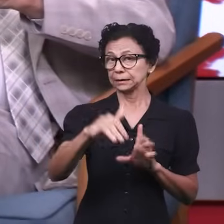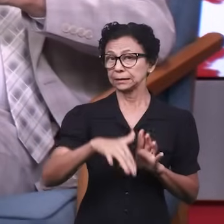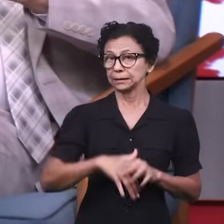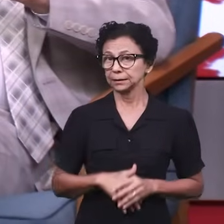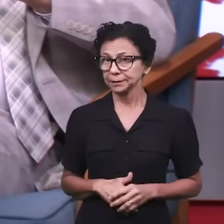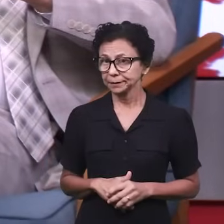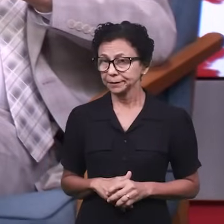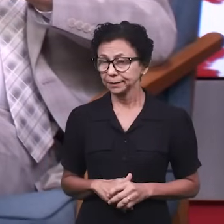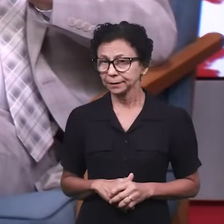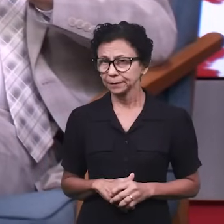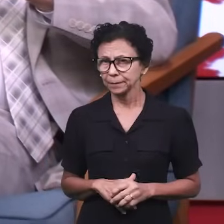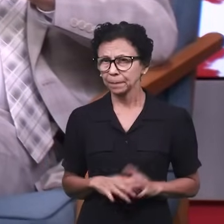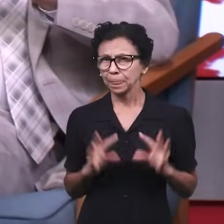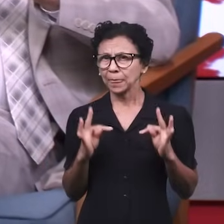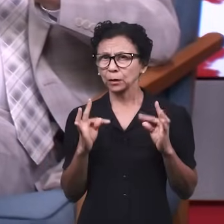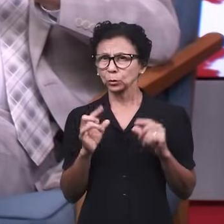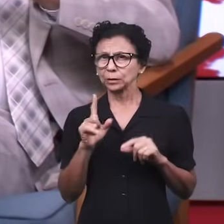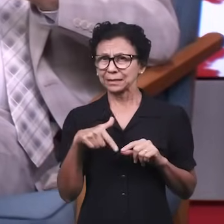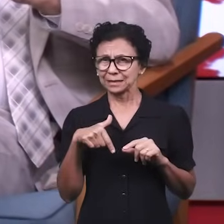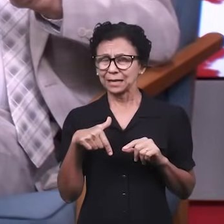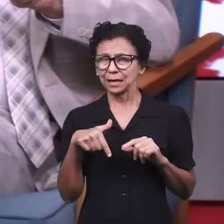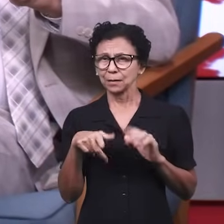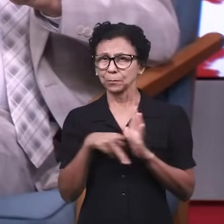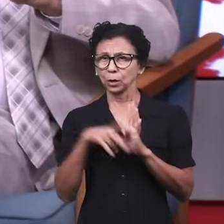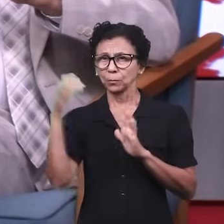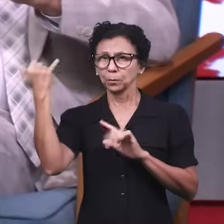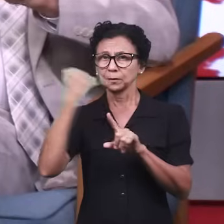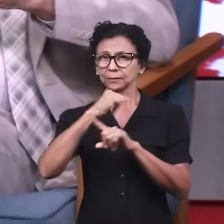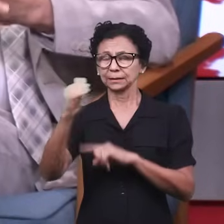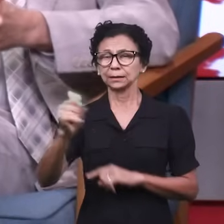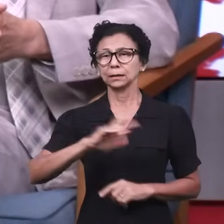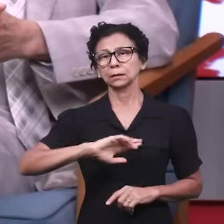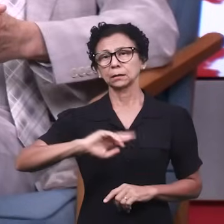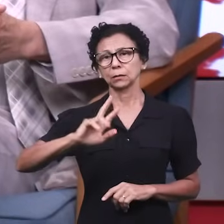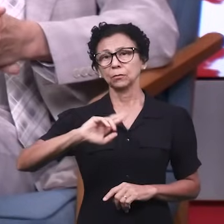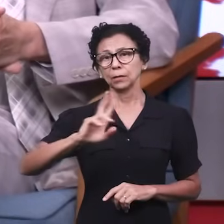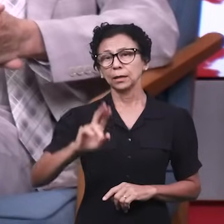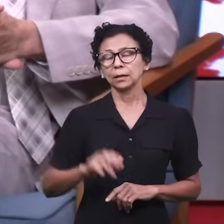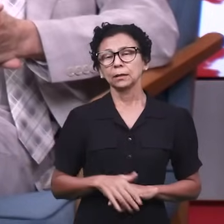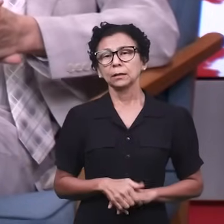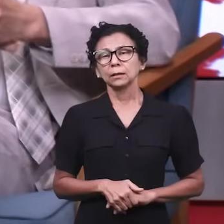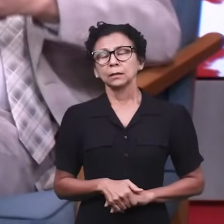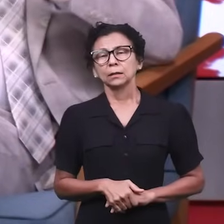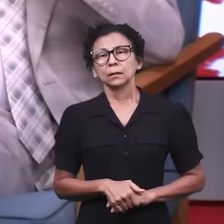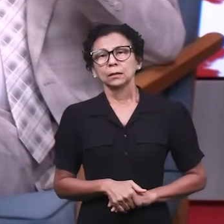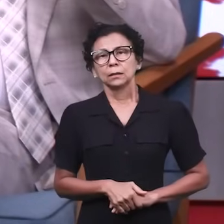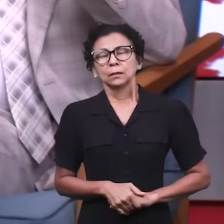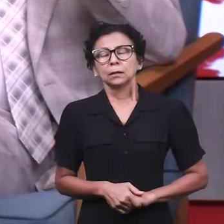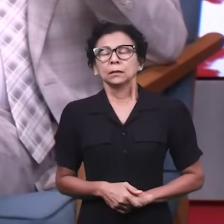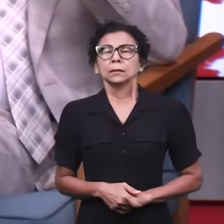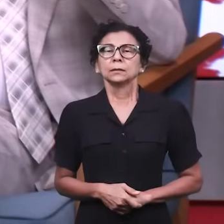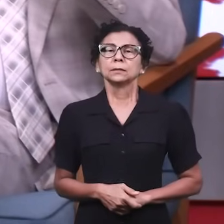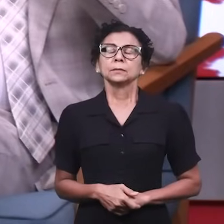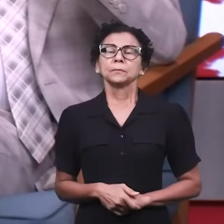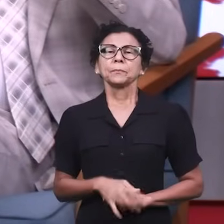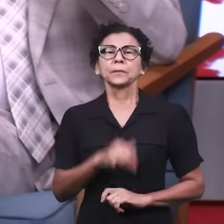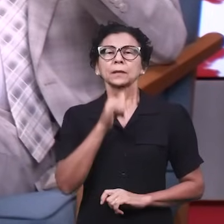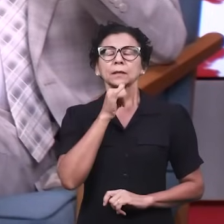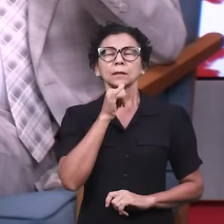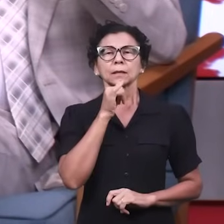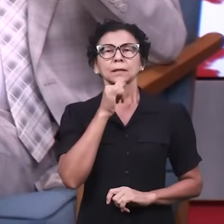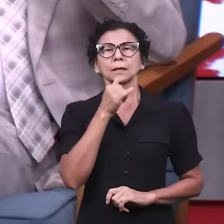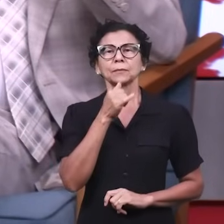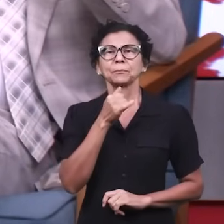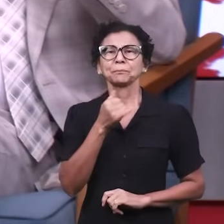vamos falar que nem toda interpretação de línguas é profecia. Isso é bom, porque às vezes aquele termo que o irmão